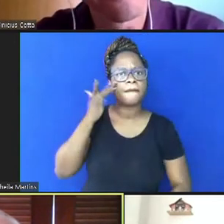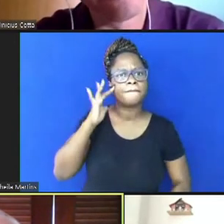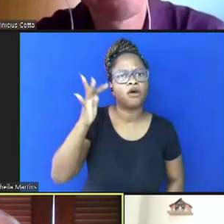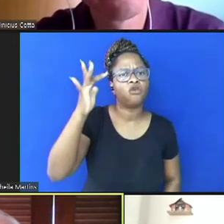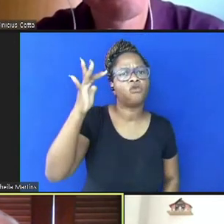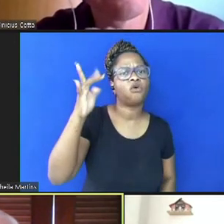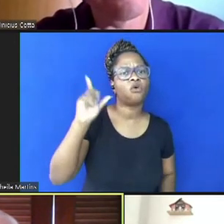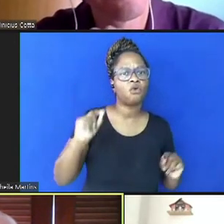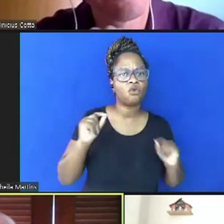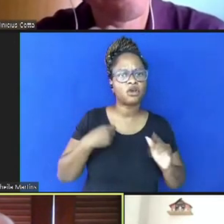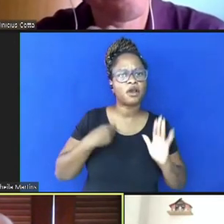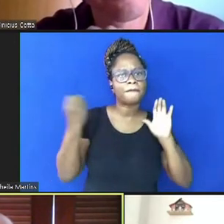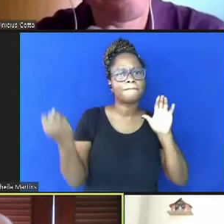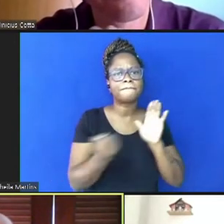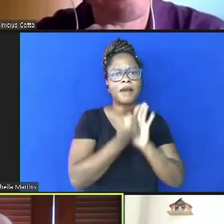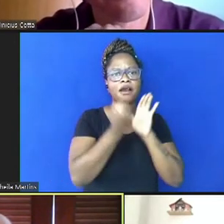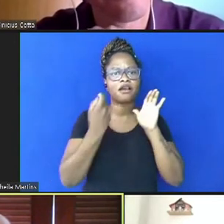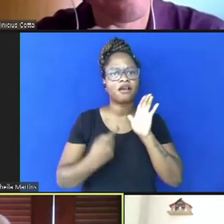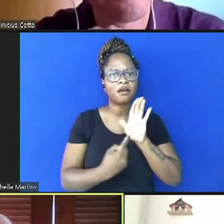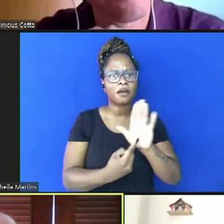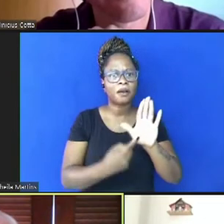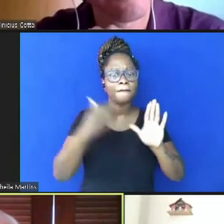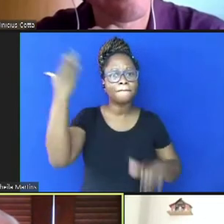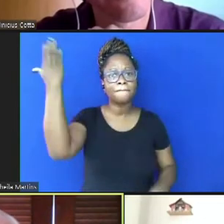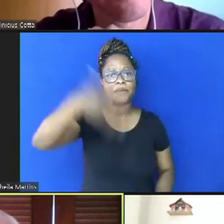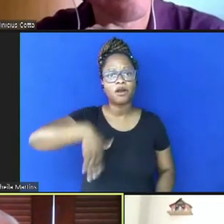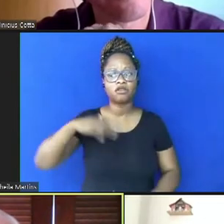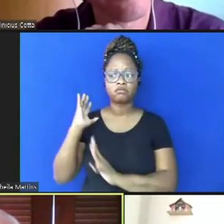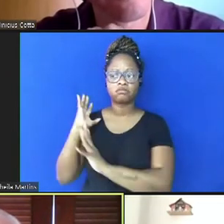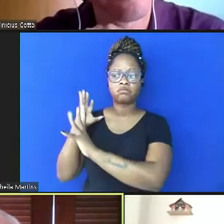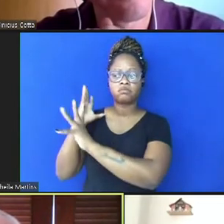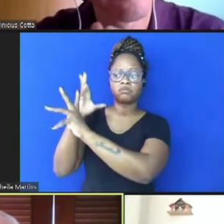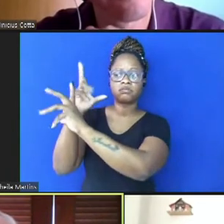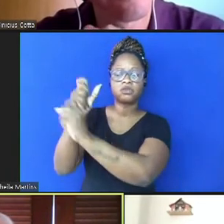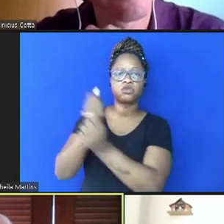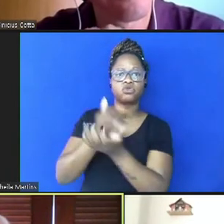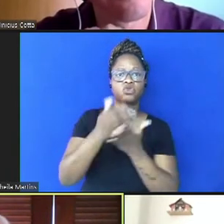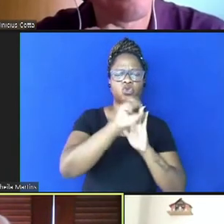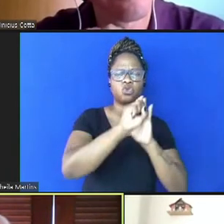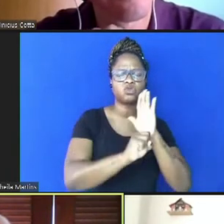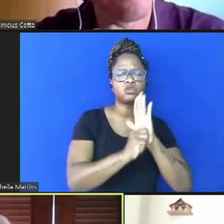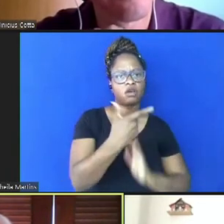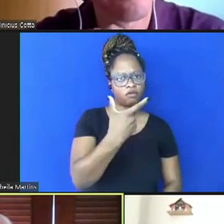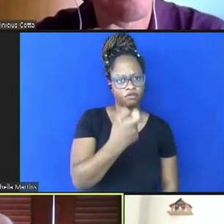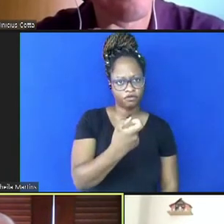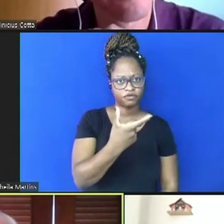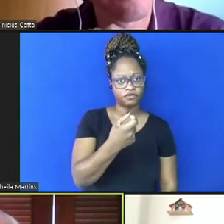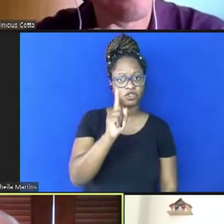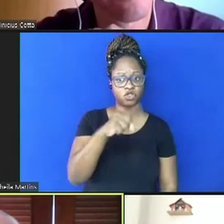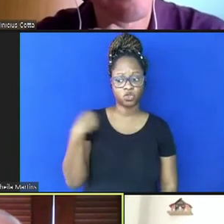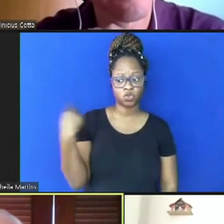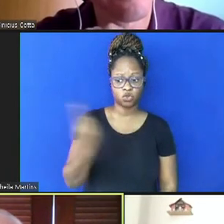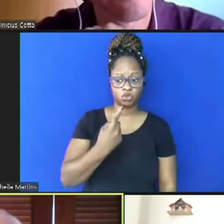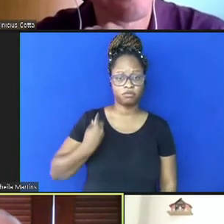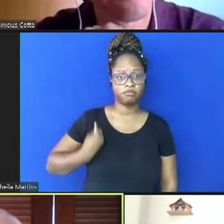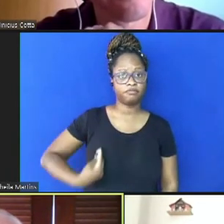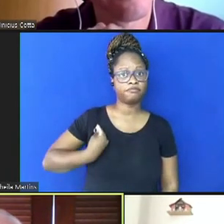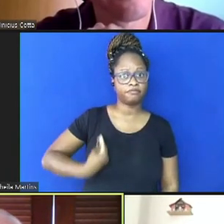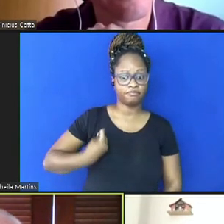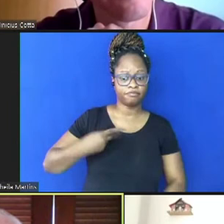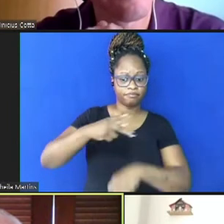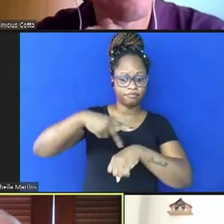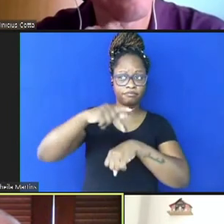que marcaram a história desde o início do século XX da nossa presença internacional e